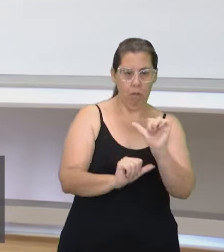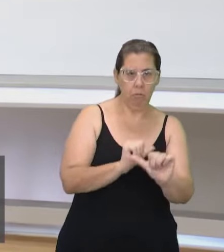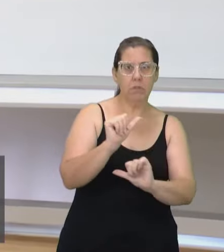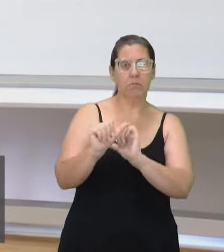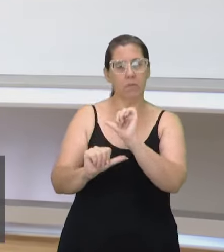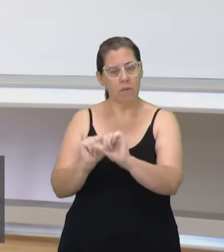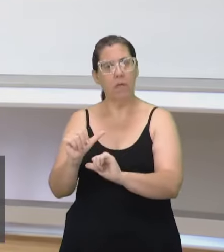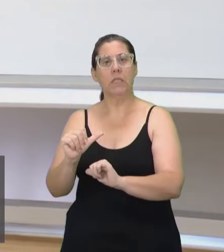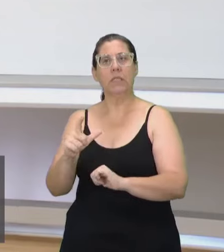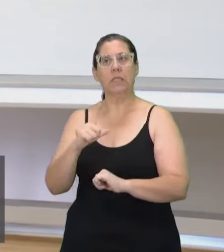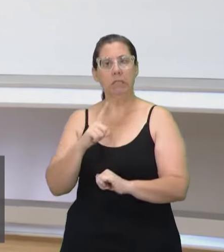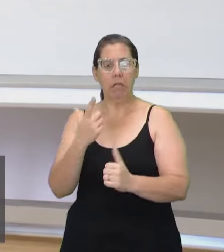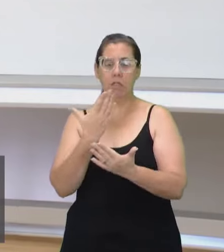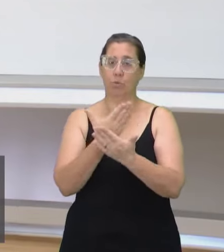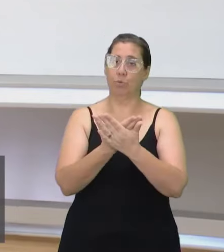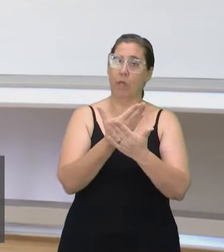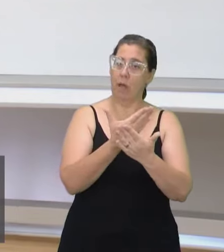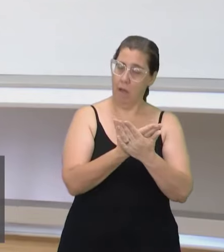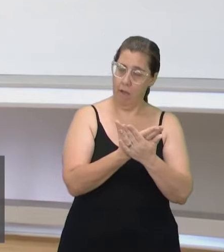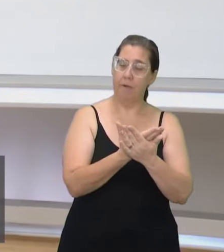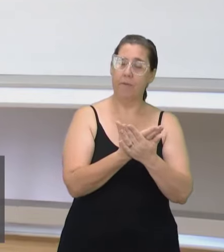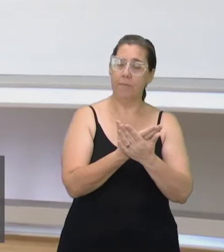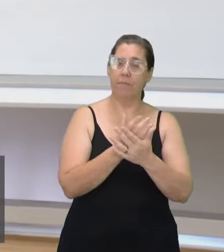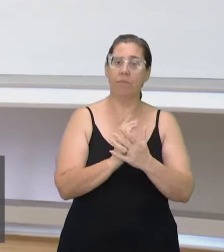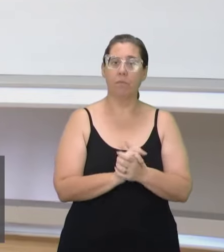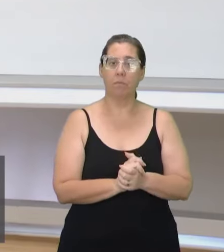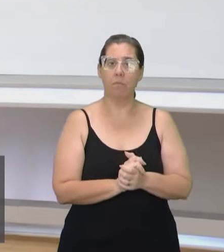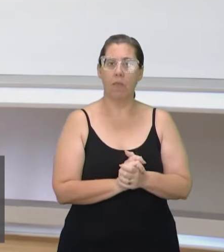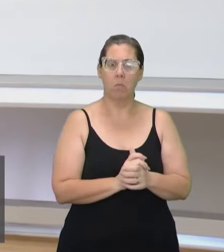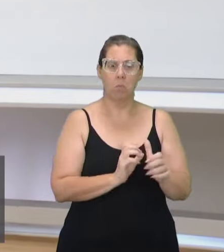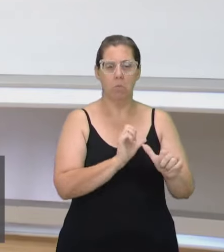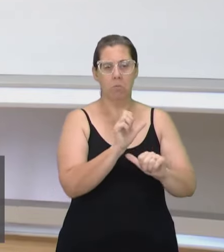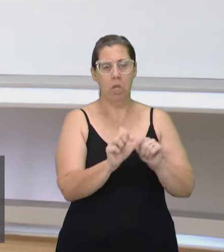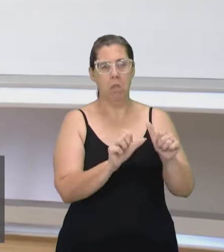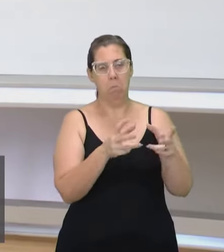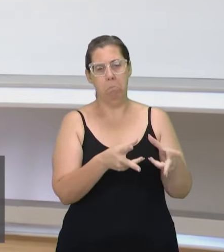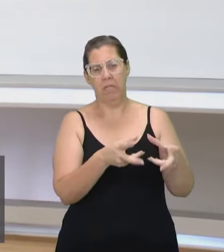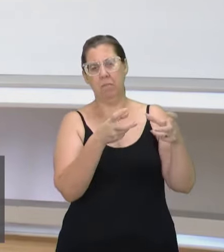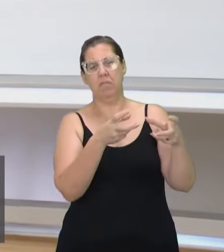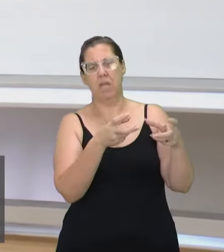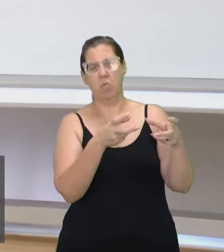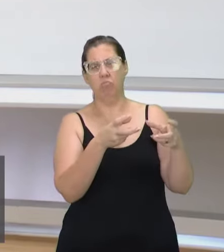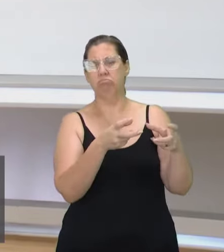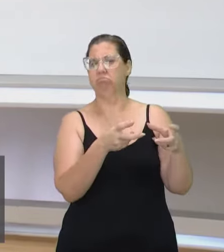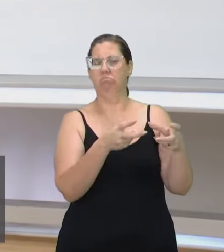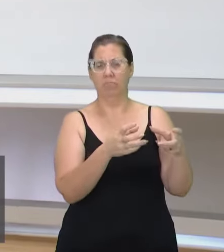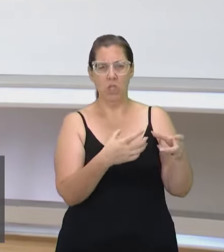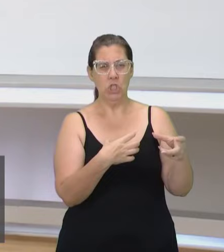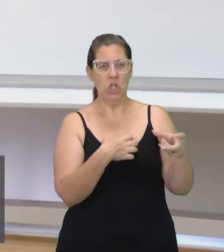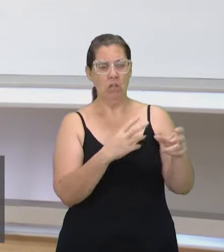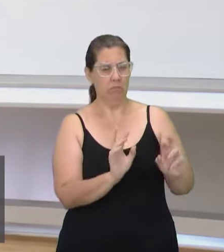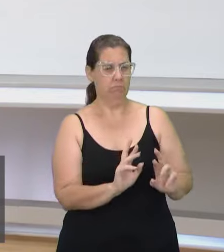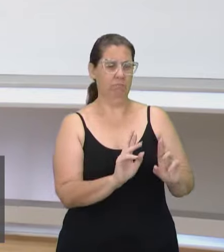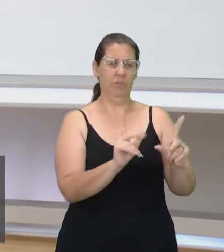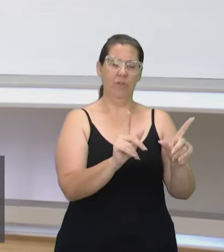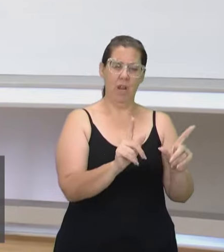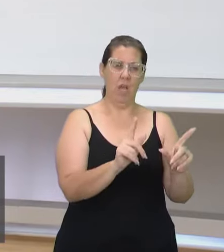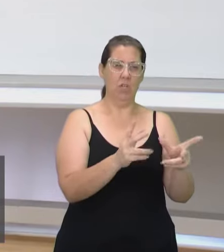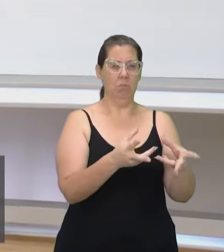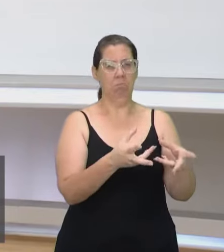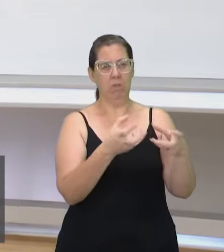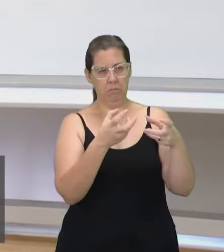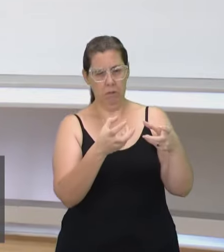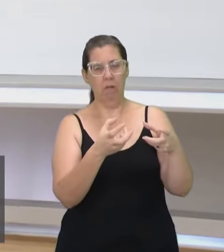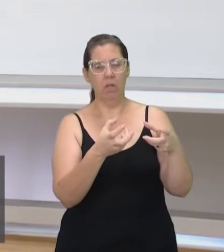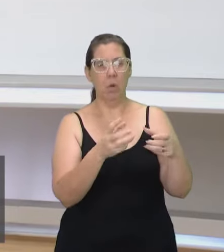a gente tem tanto que estudar essa mudança do olhar, né? Entender quais são as condições da verdade, da